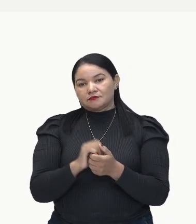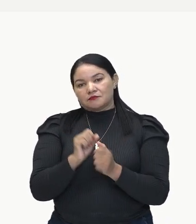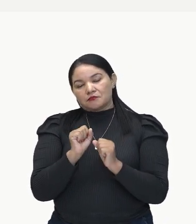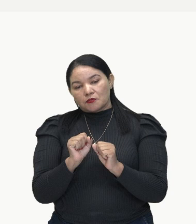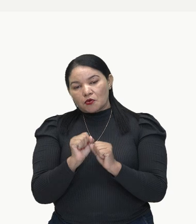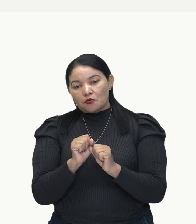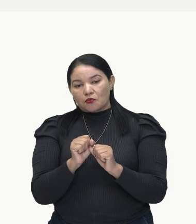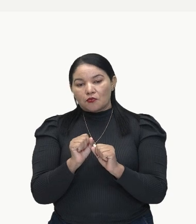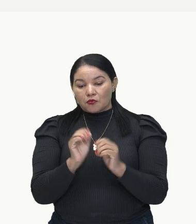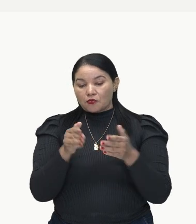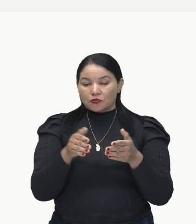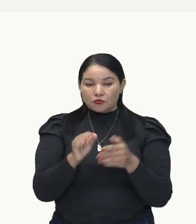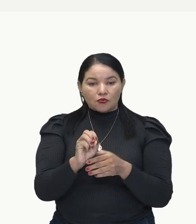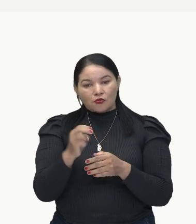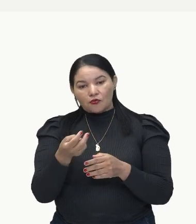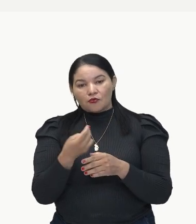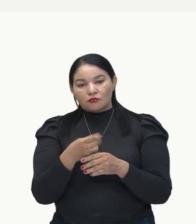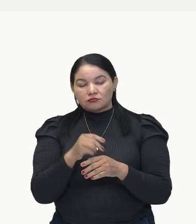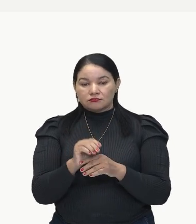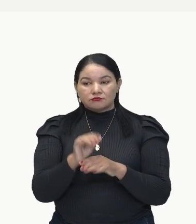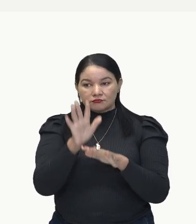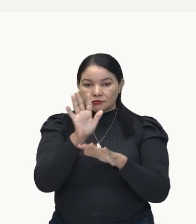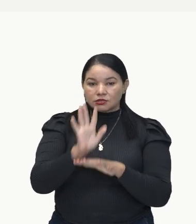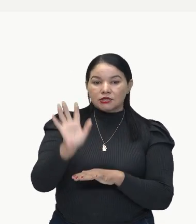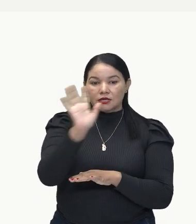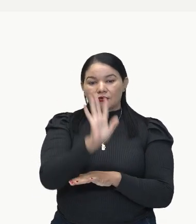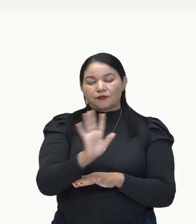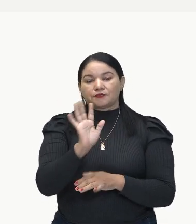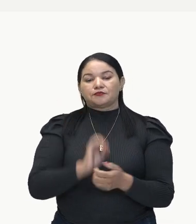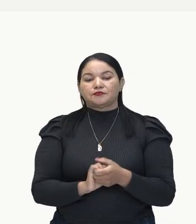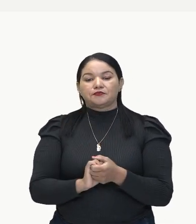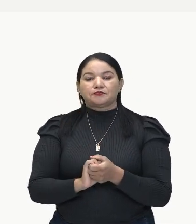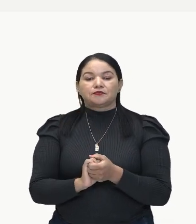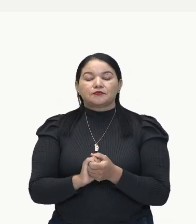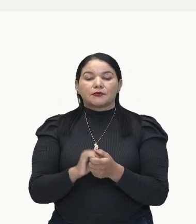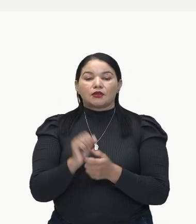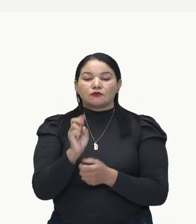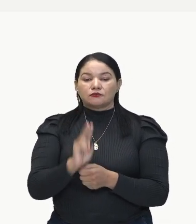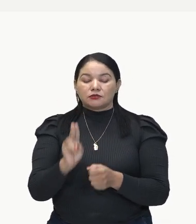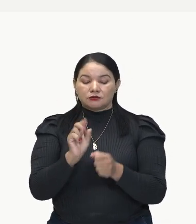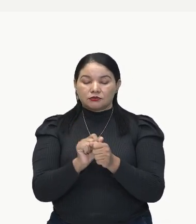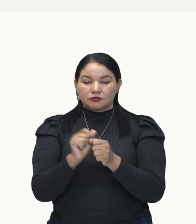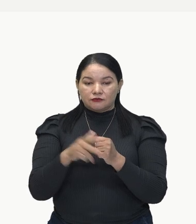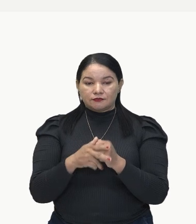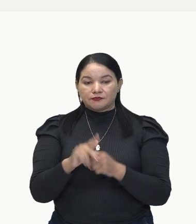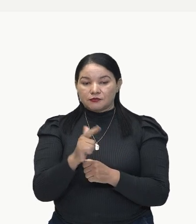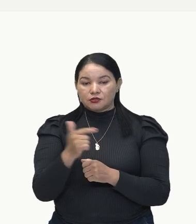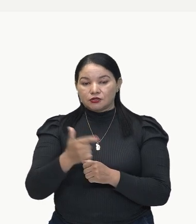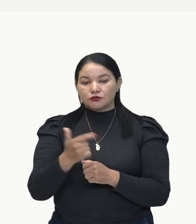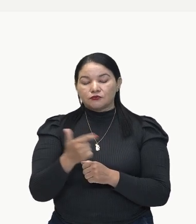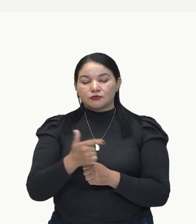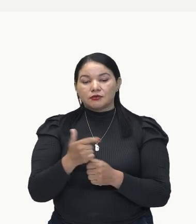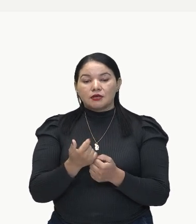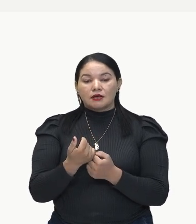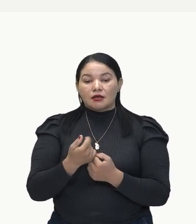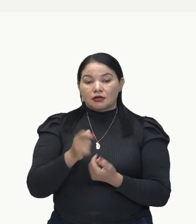um local genérico utilizando esse tipo de advérbio. A chave estava aqui o tempo